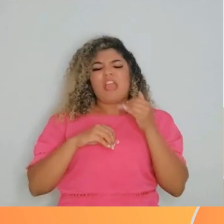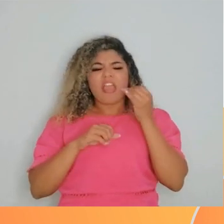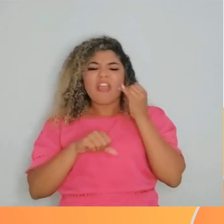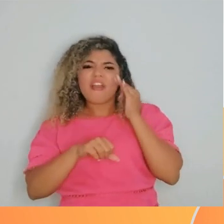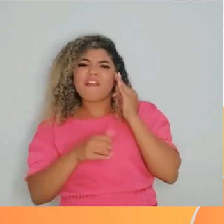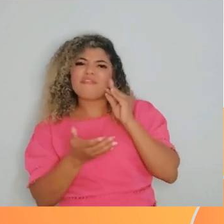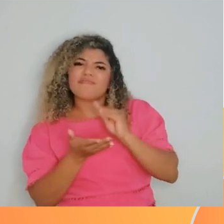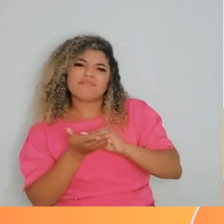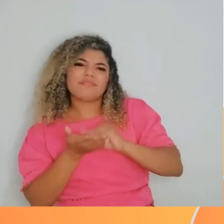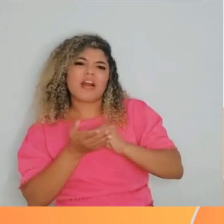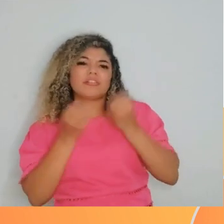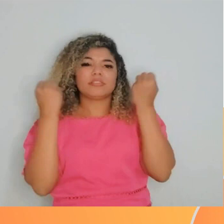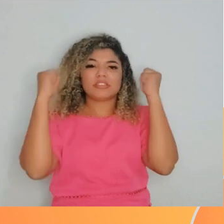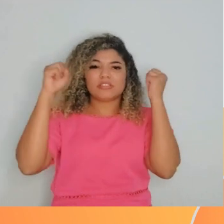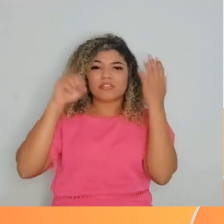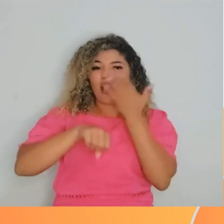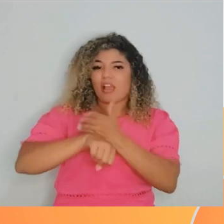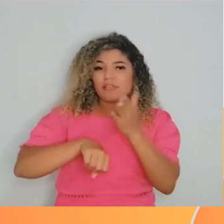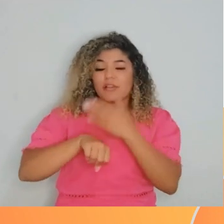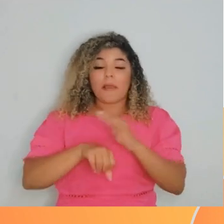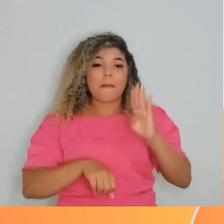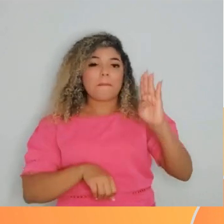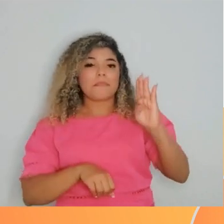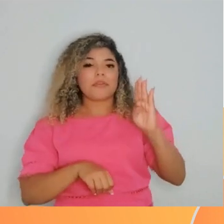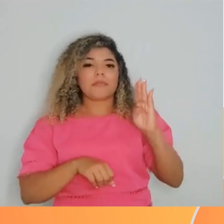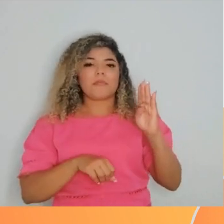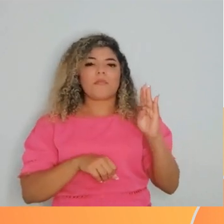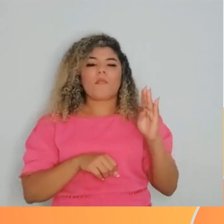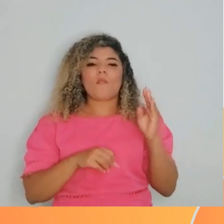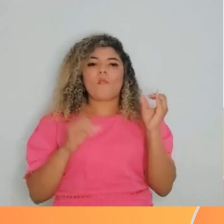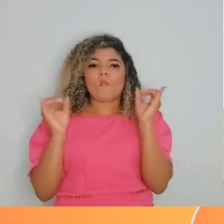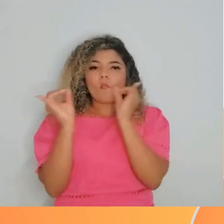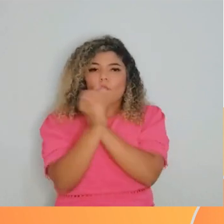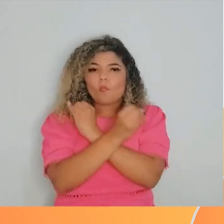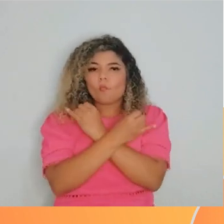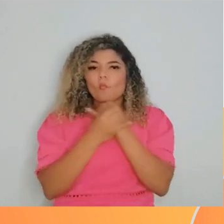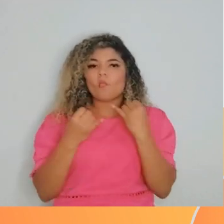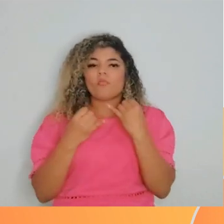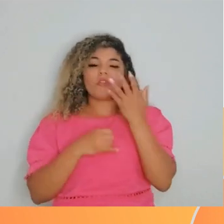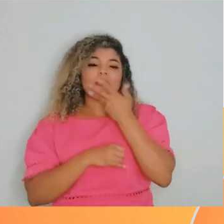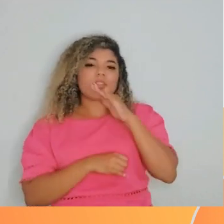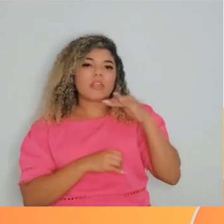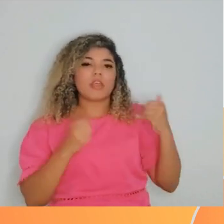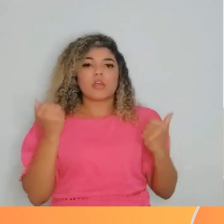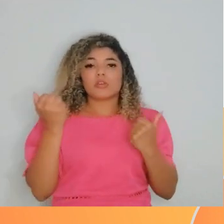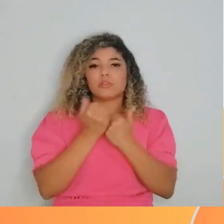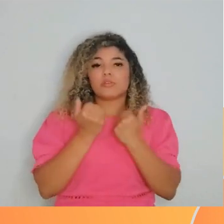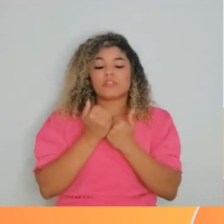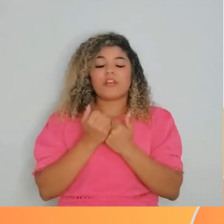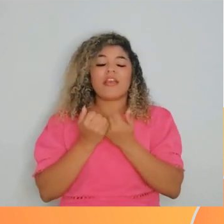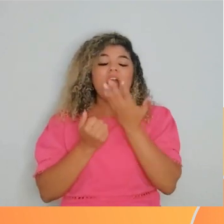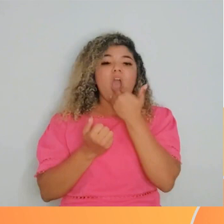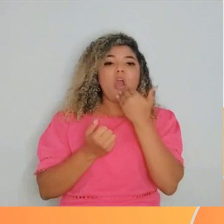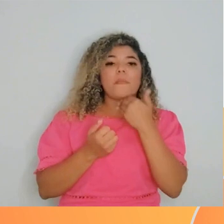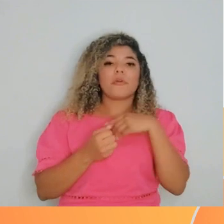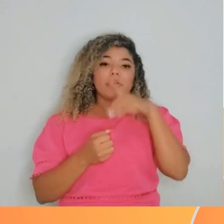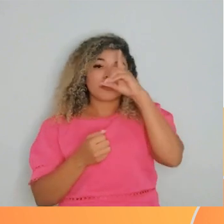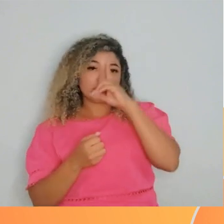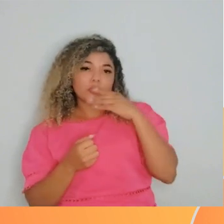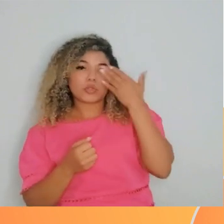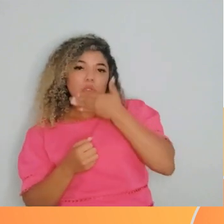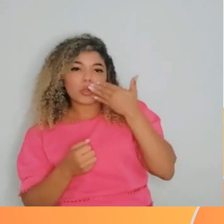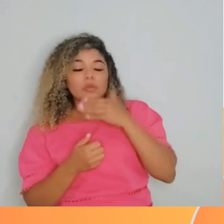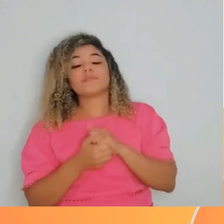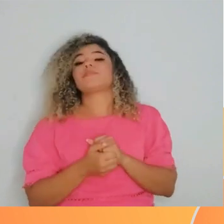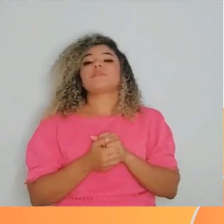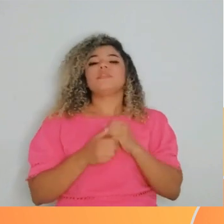a falta de atividade física. Letra B, desnutrição infantil, causada pela substituição de frutas e legumes por doces.